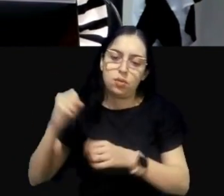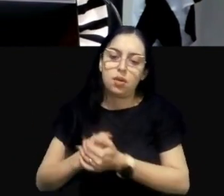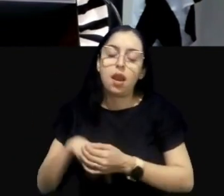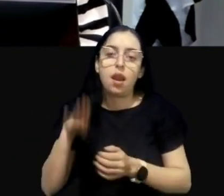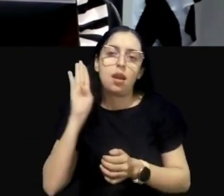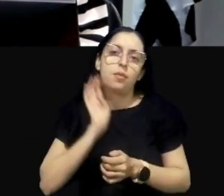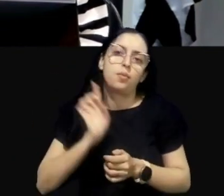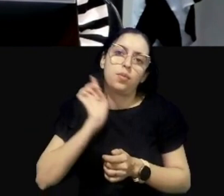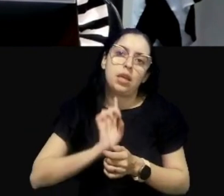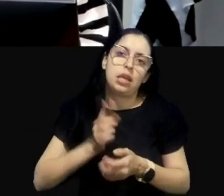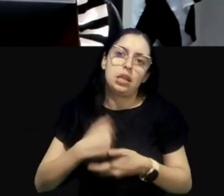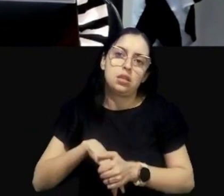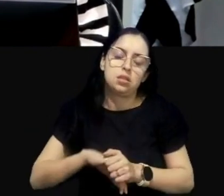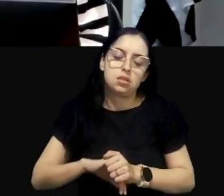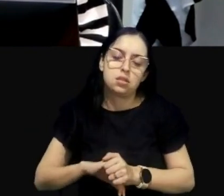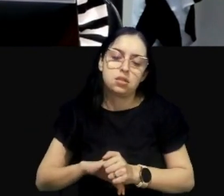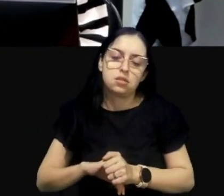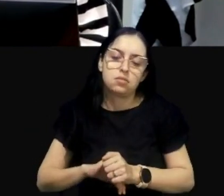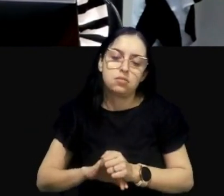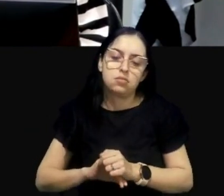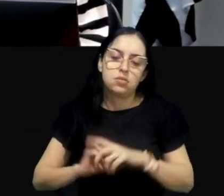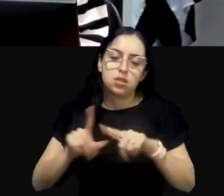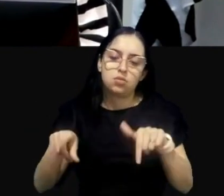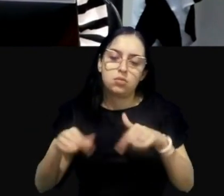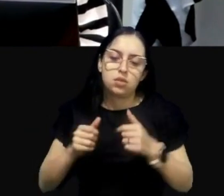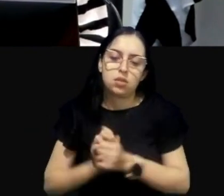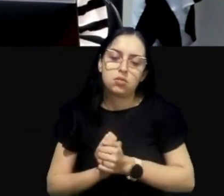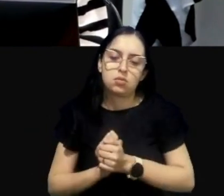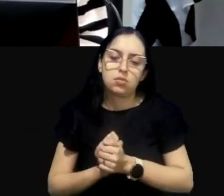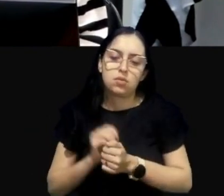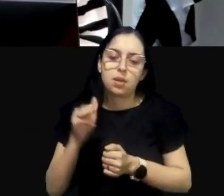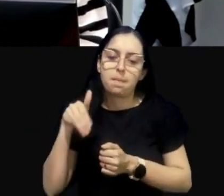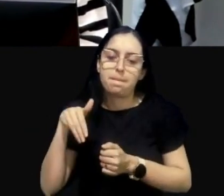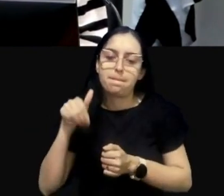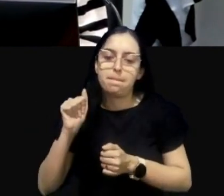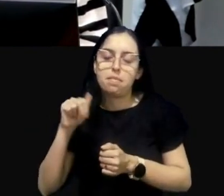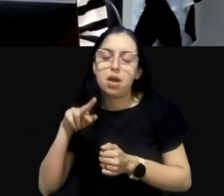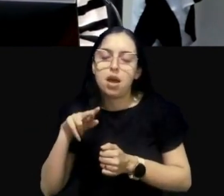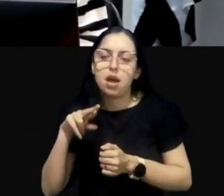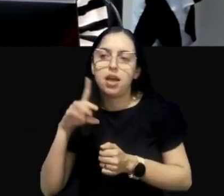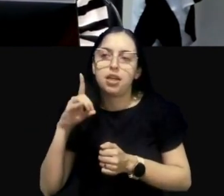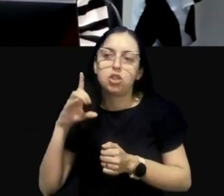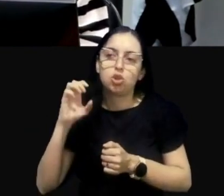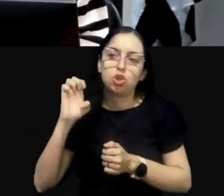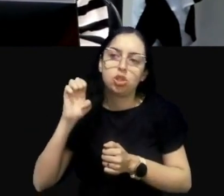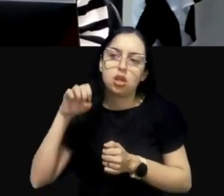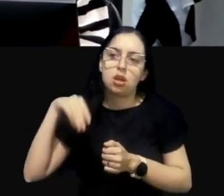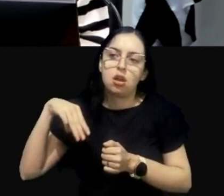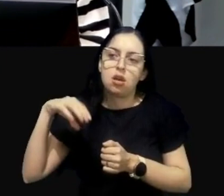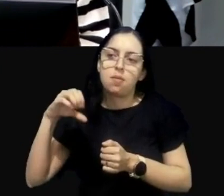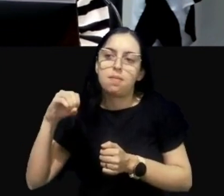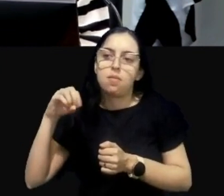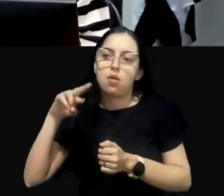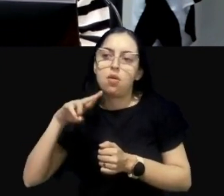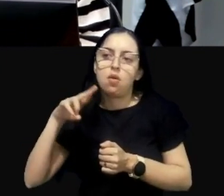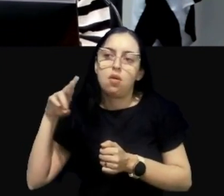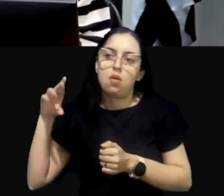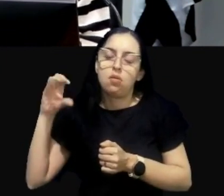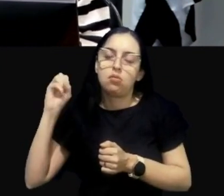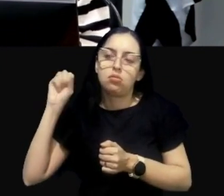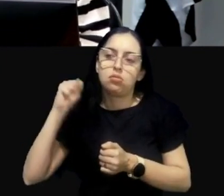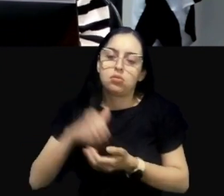ali no sistema que a gente chama Mar de Morros, que é a região, que